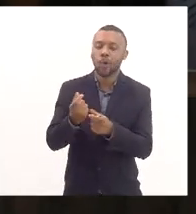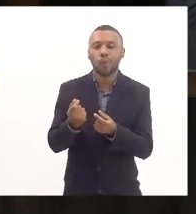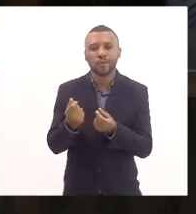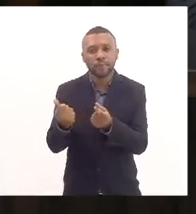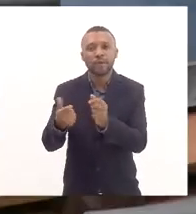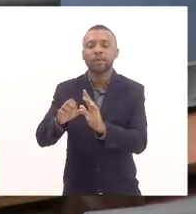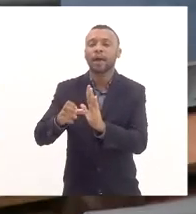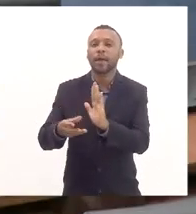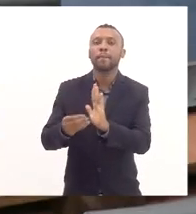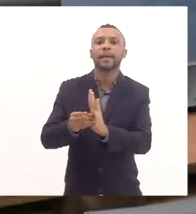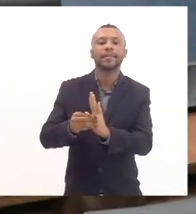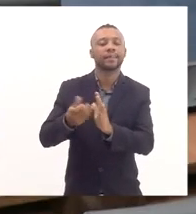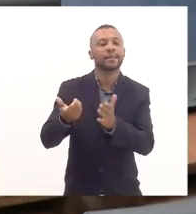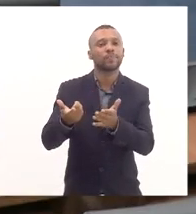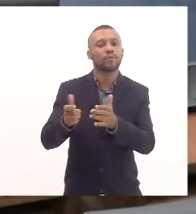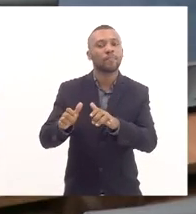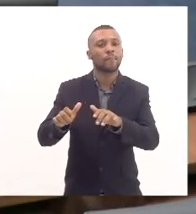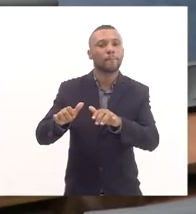11